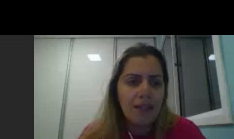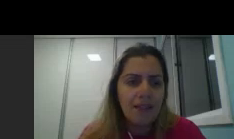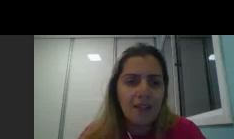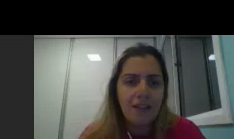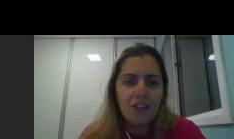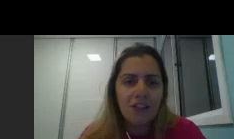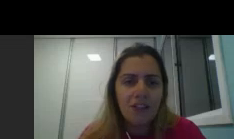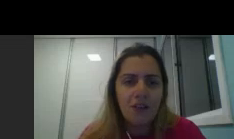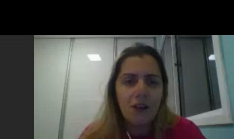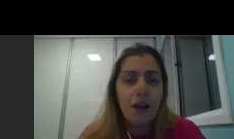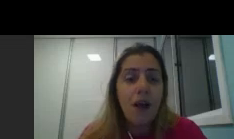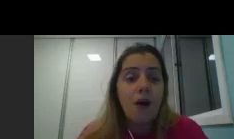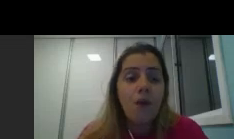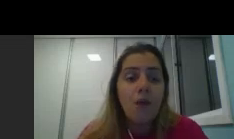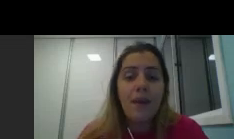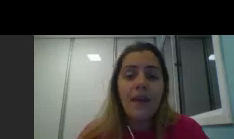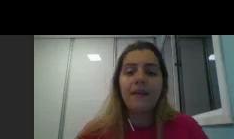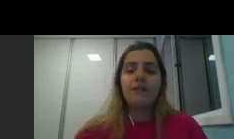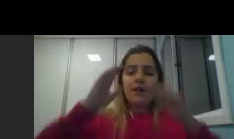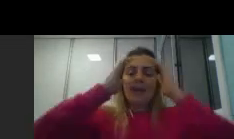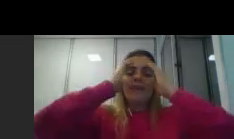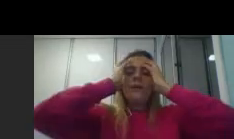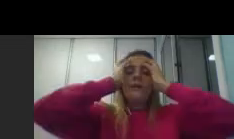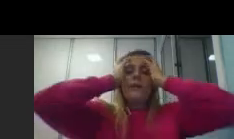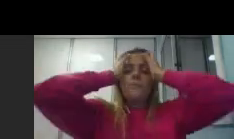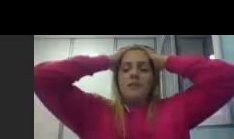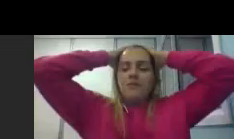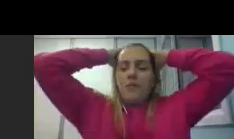aqui algumas características, ó. O